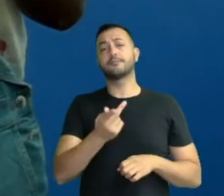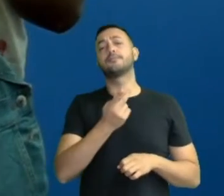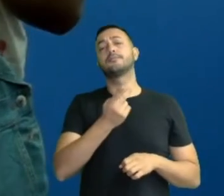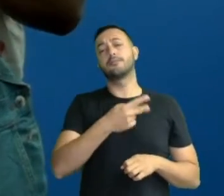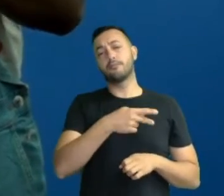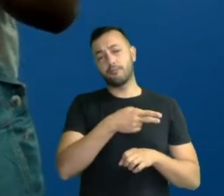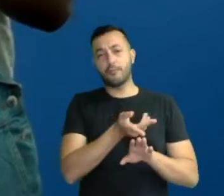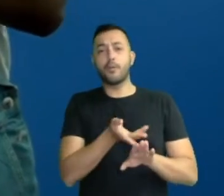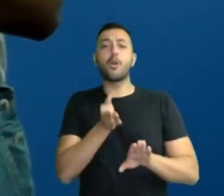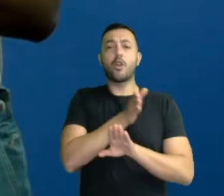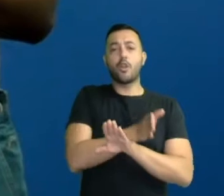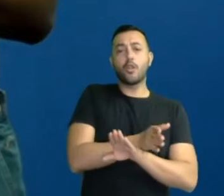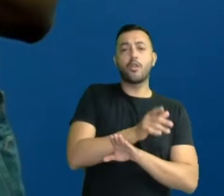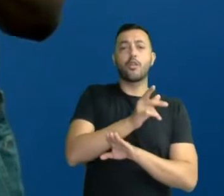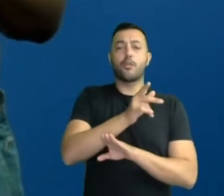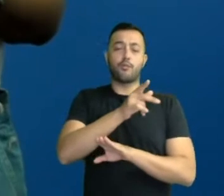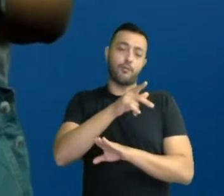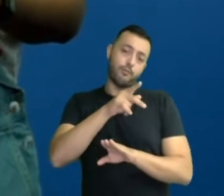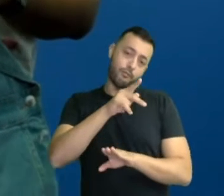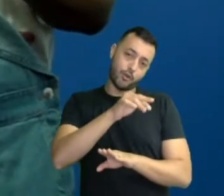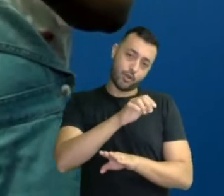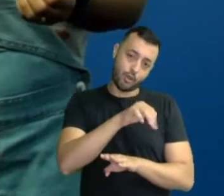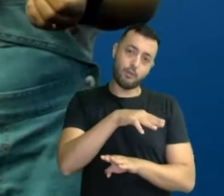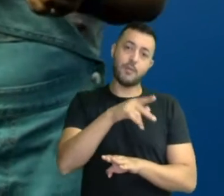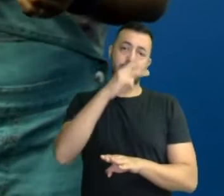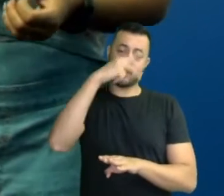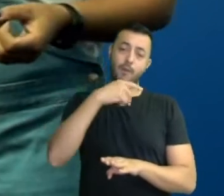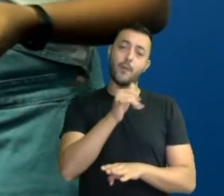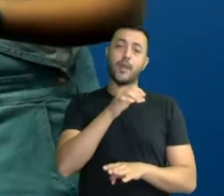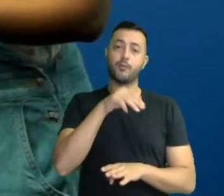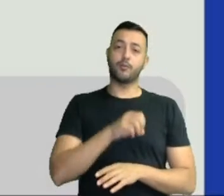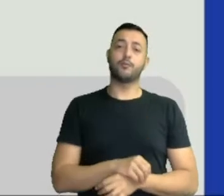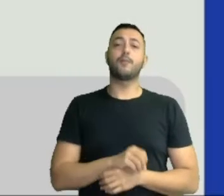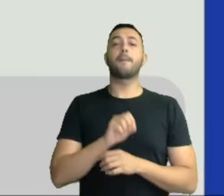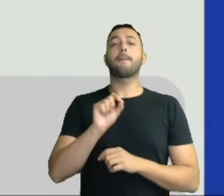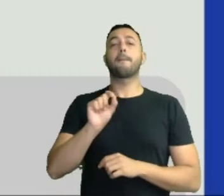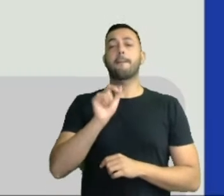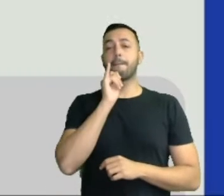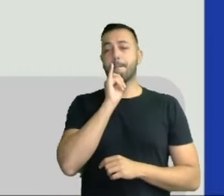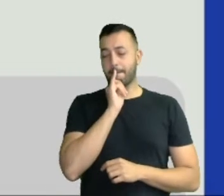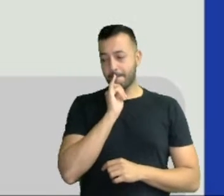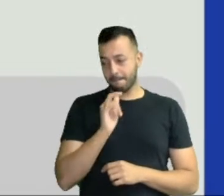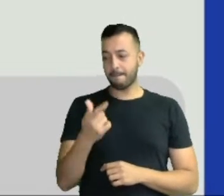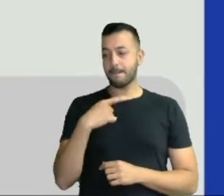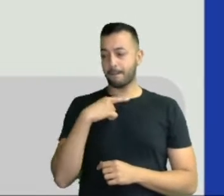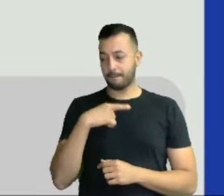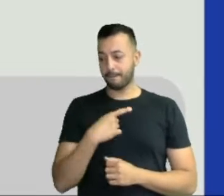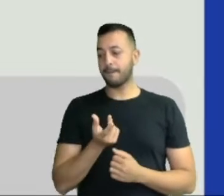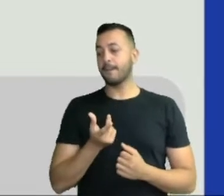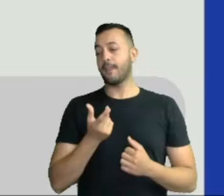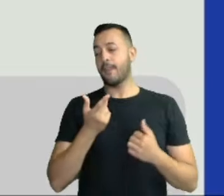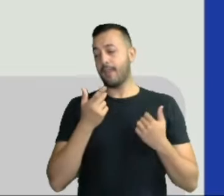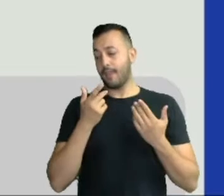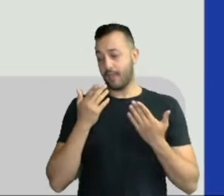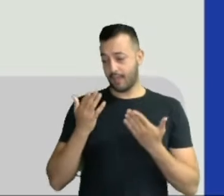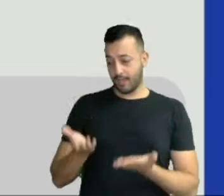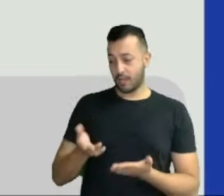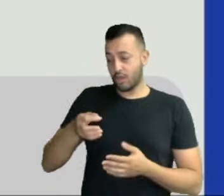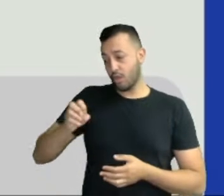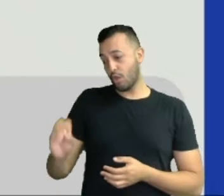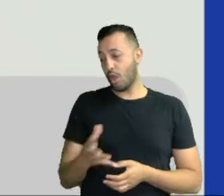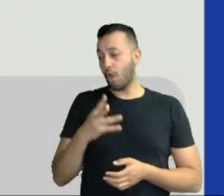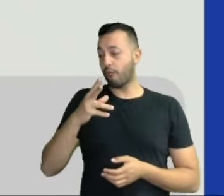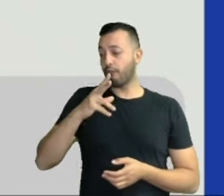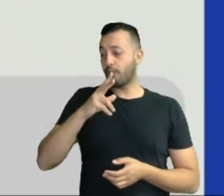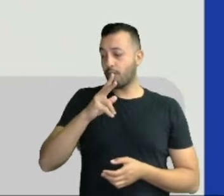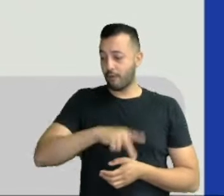pronome pessoal átono, tá bom? Vamos ver um exemplo. El nuevo professor de português se